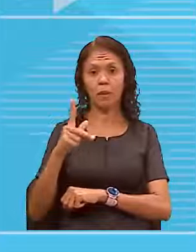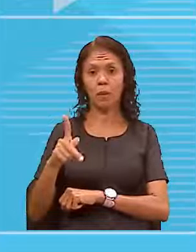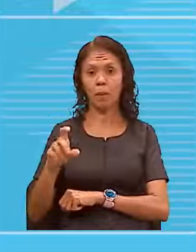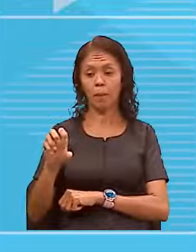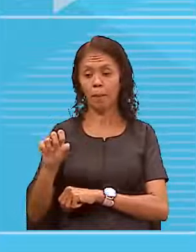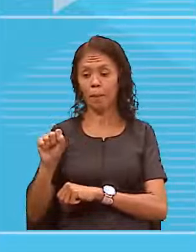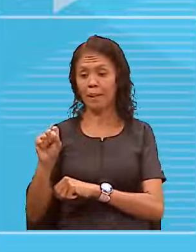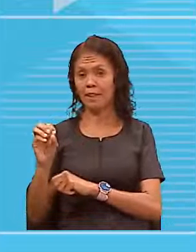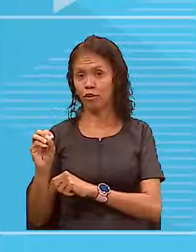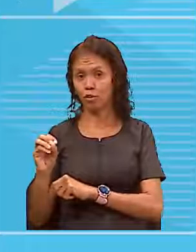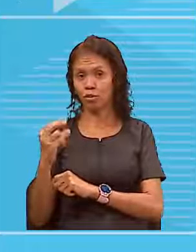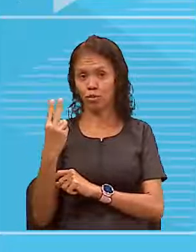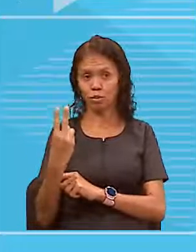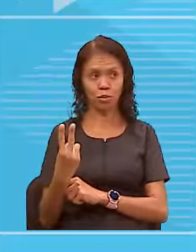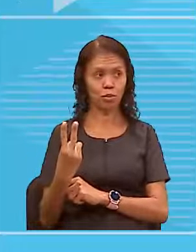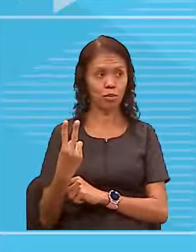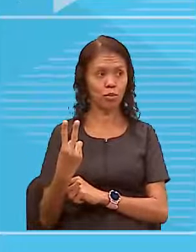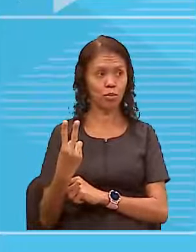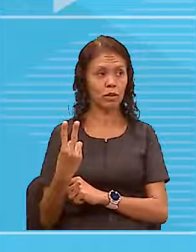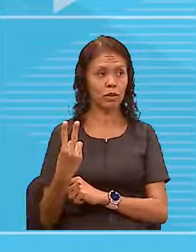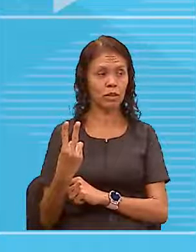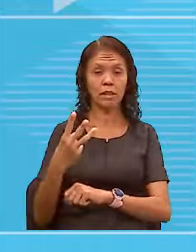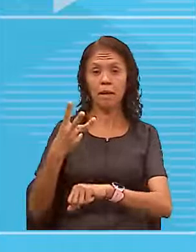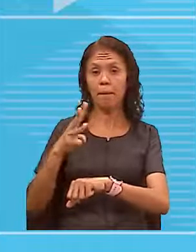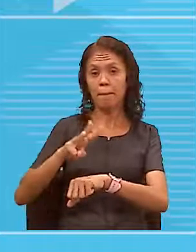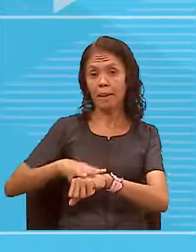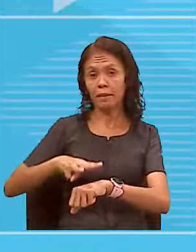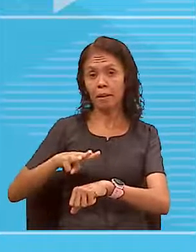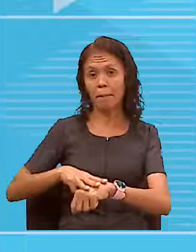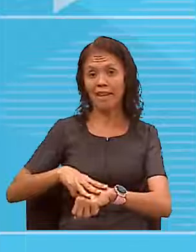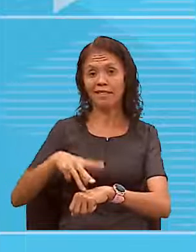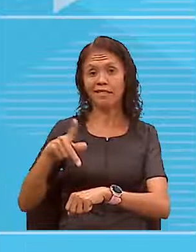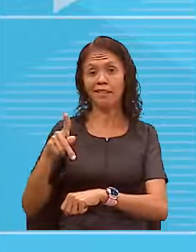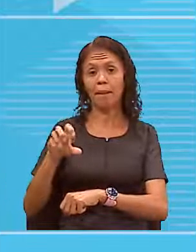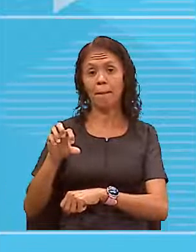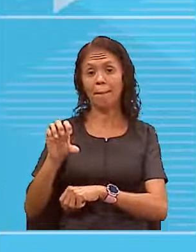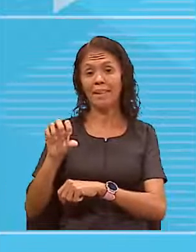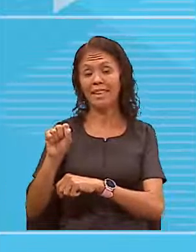peso 5, Gabriel. Eu quero que vocês olhem